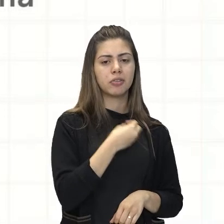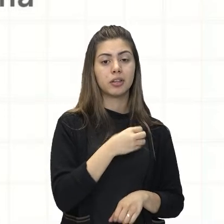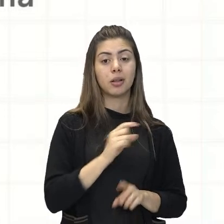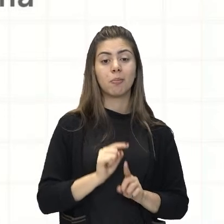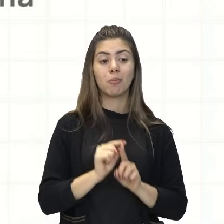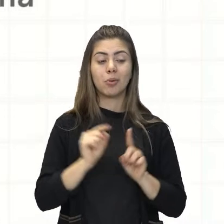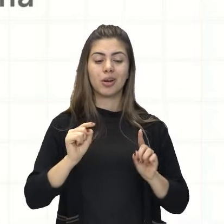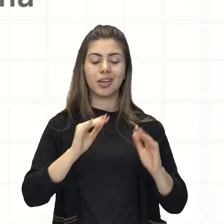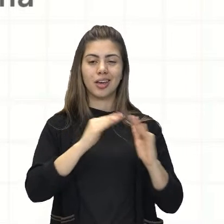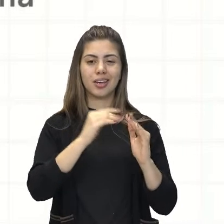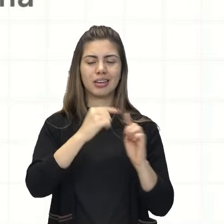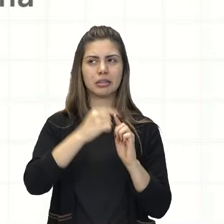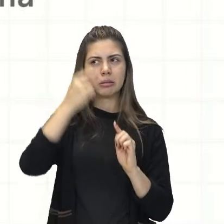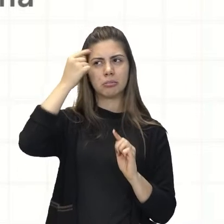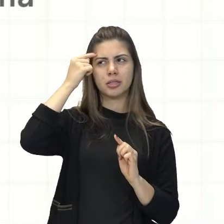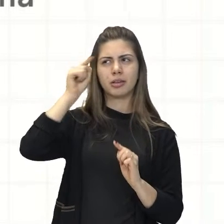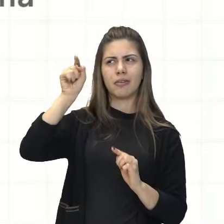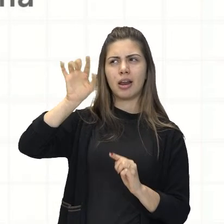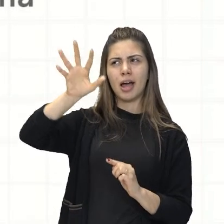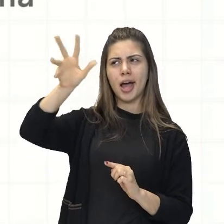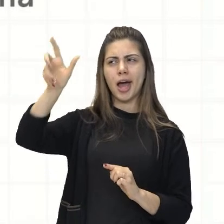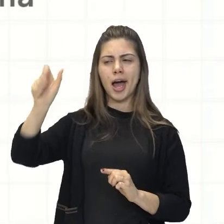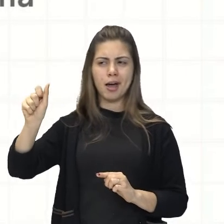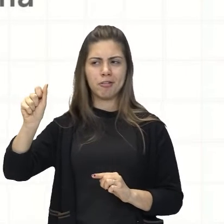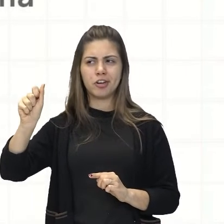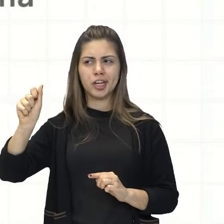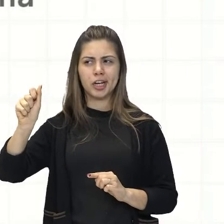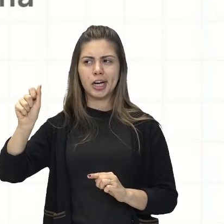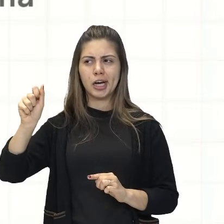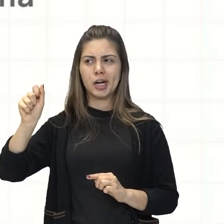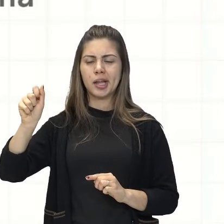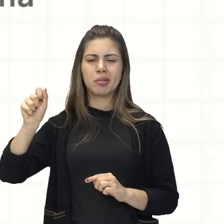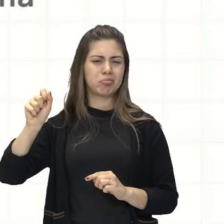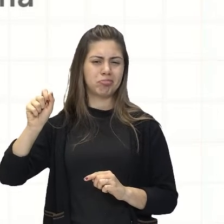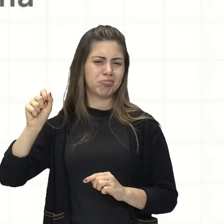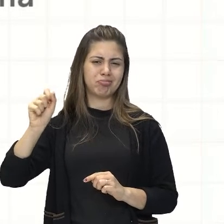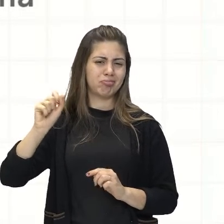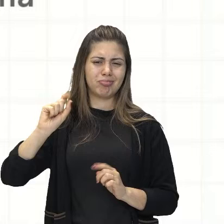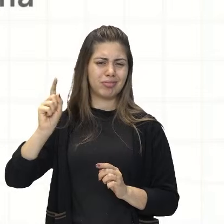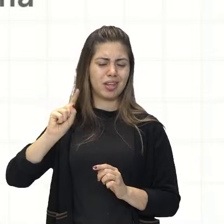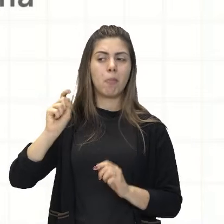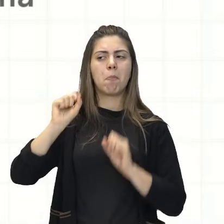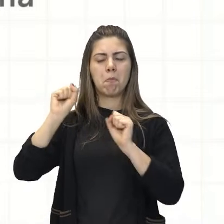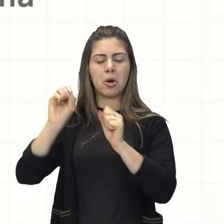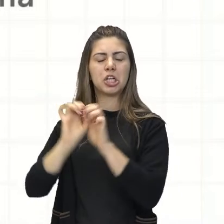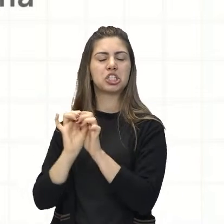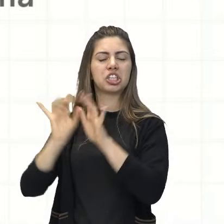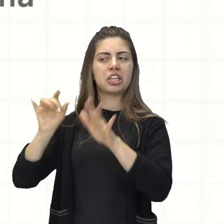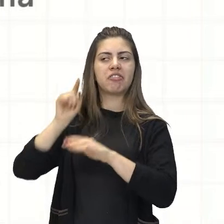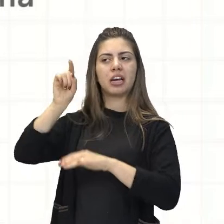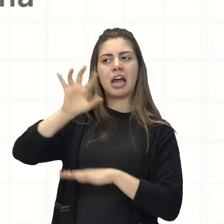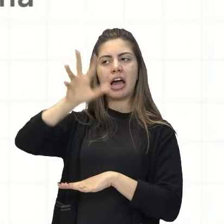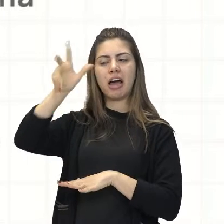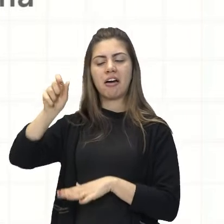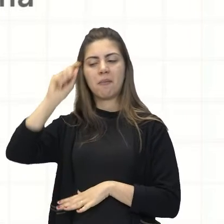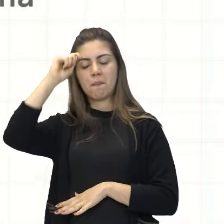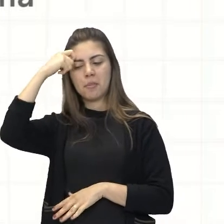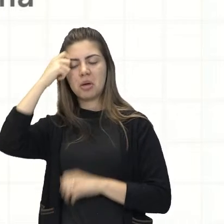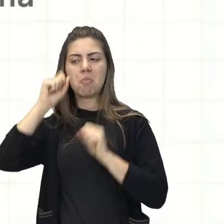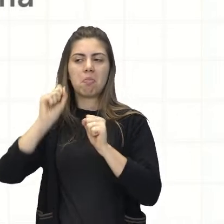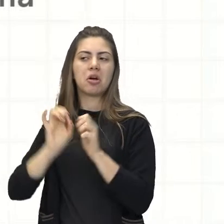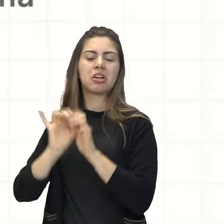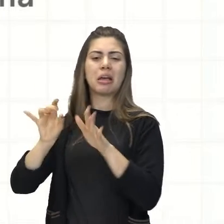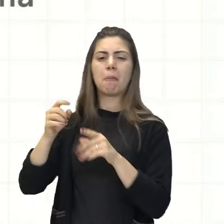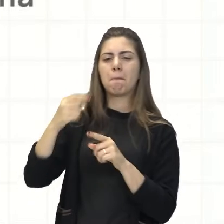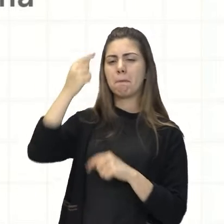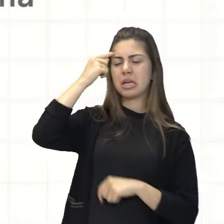A Igreja Católica, ela vai incentivar, vai autorizar a escravização dos africanos, que eles vão dizer que não tinham